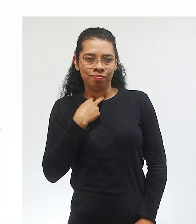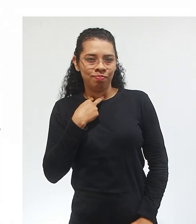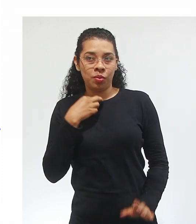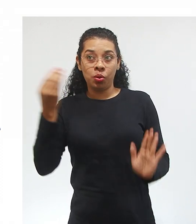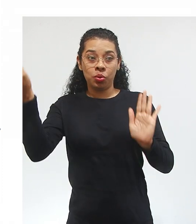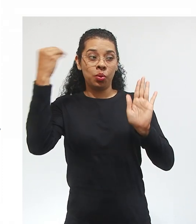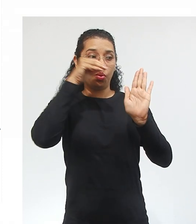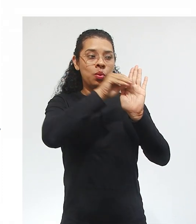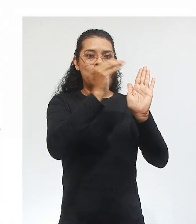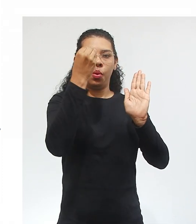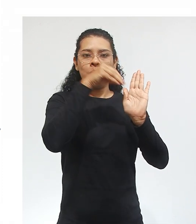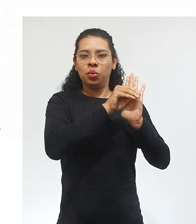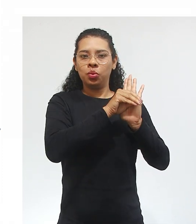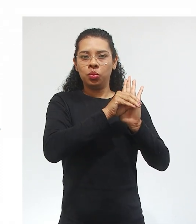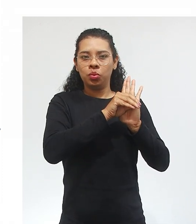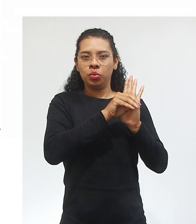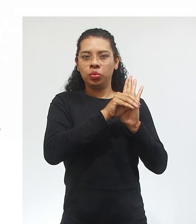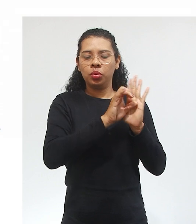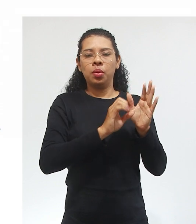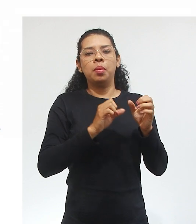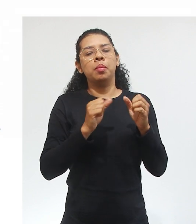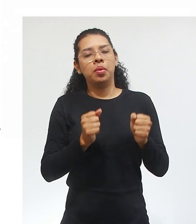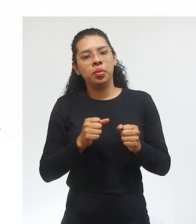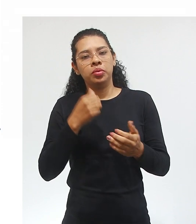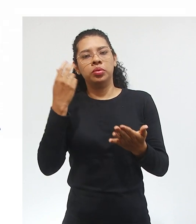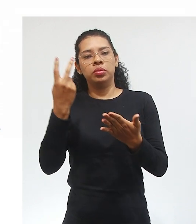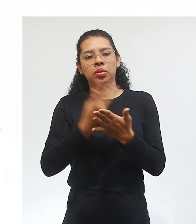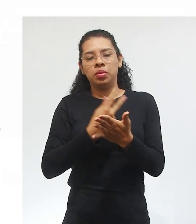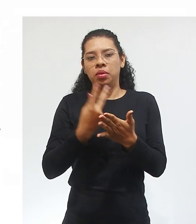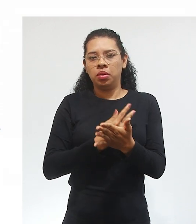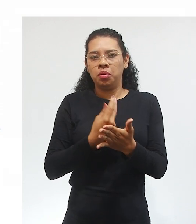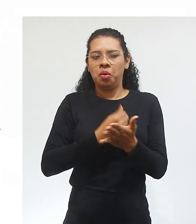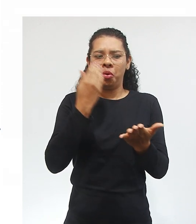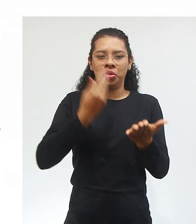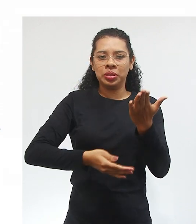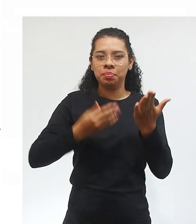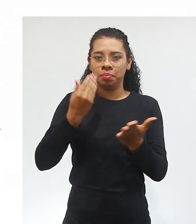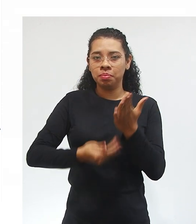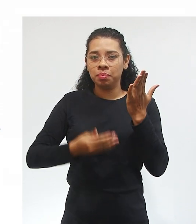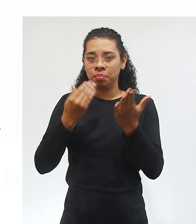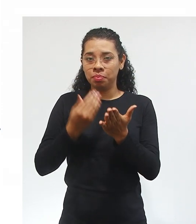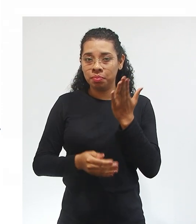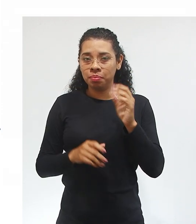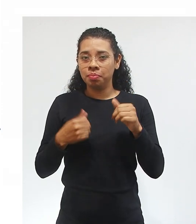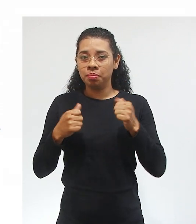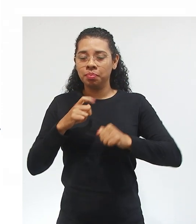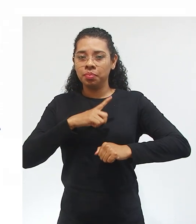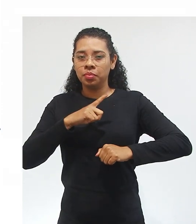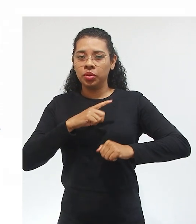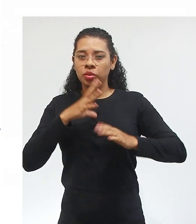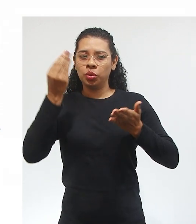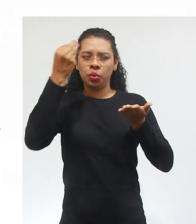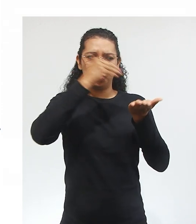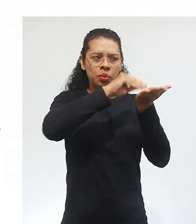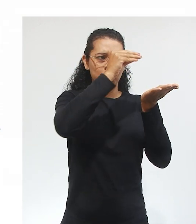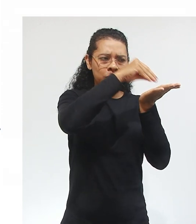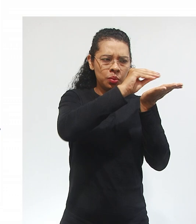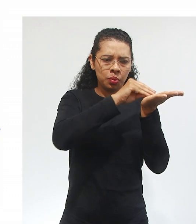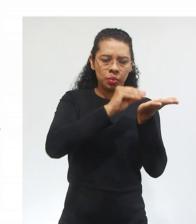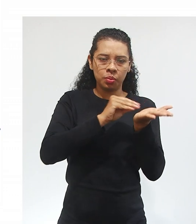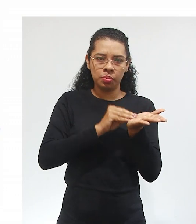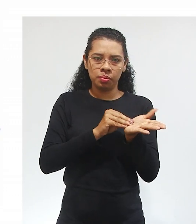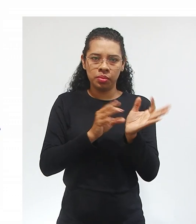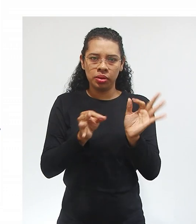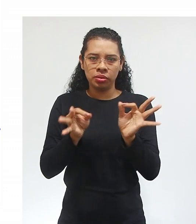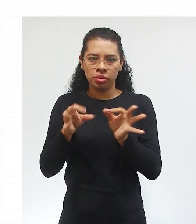podem deixar direto nessa conta aqui não, ela vai deixar o prejuízo, mas quando for lucro acumulado, ela vai ter que aplicar em todas as